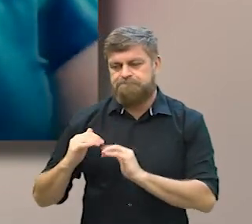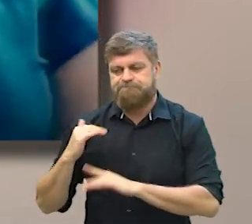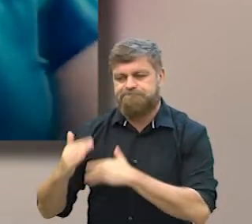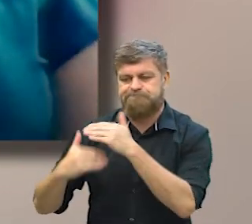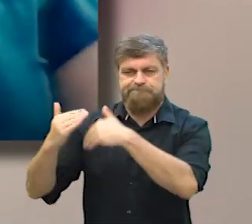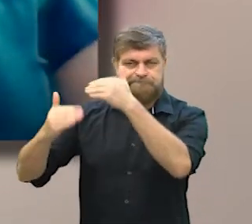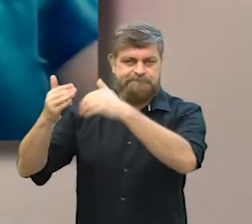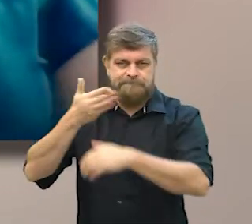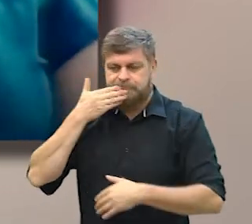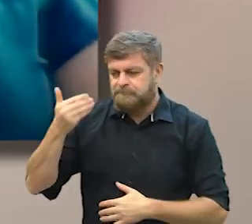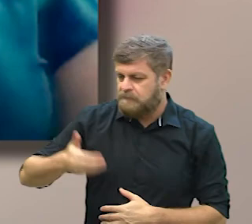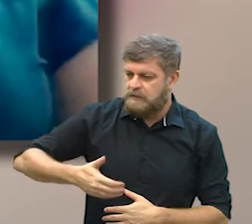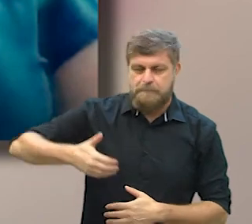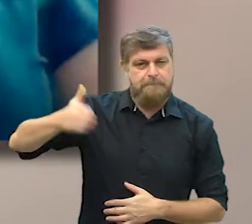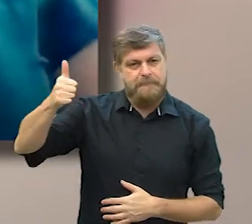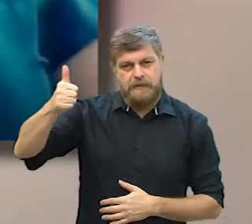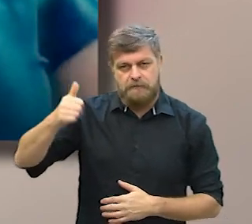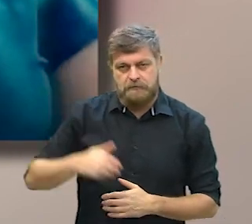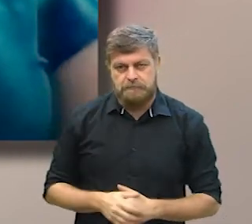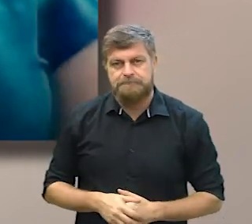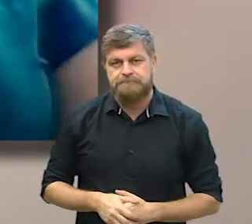vamos ter prognóstico,